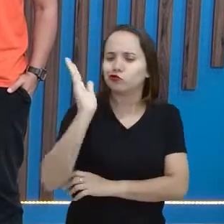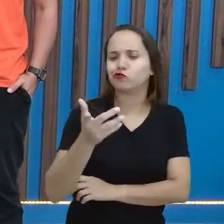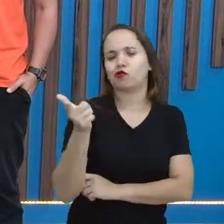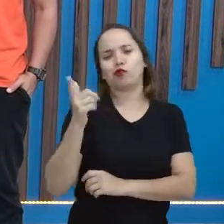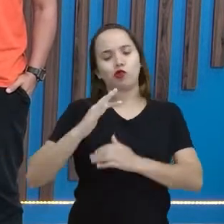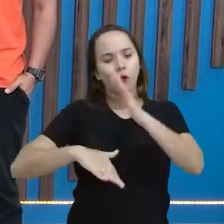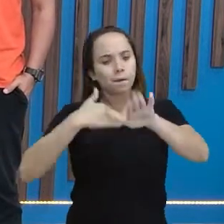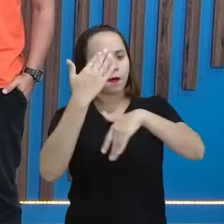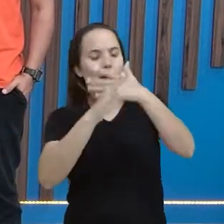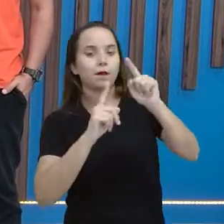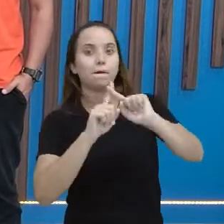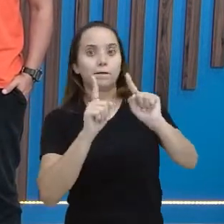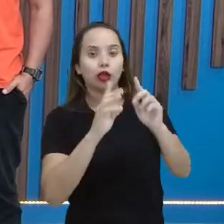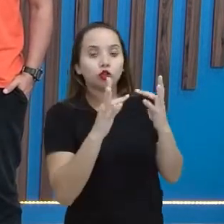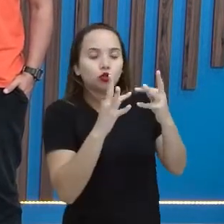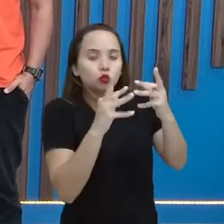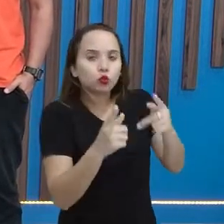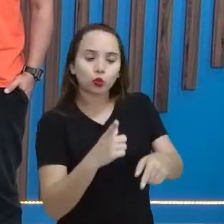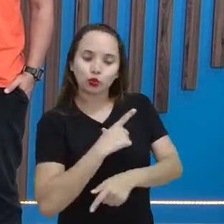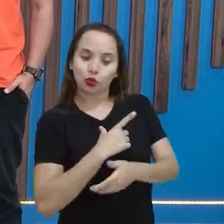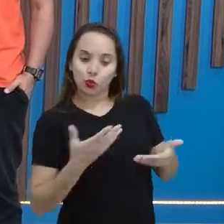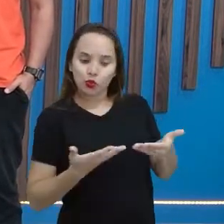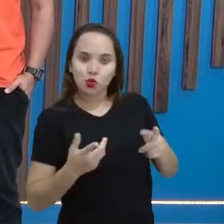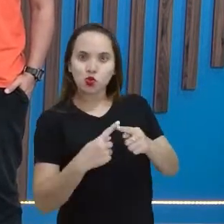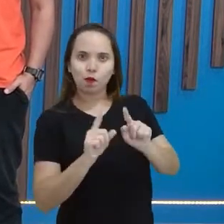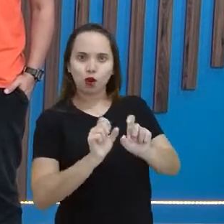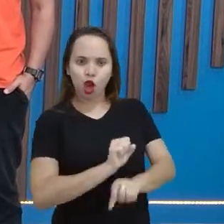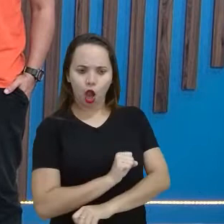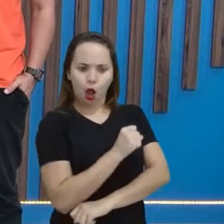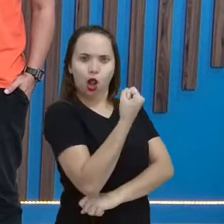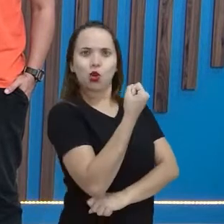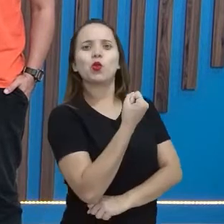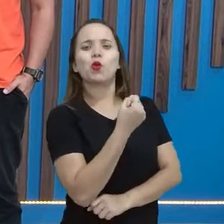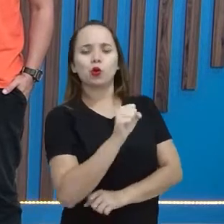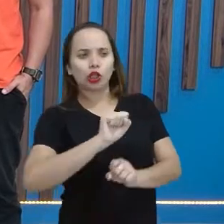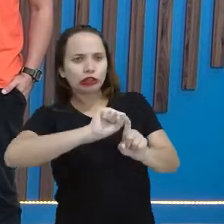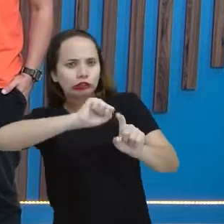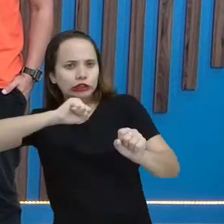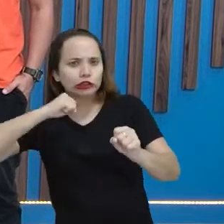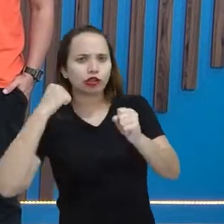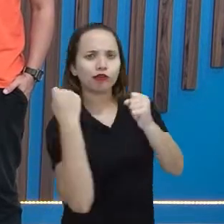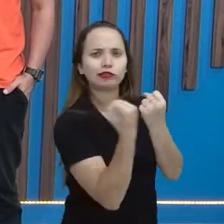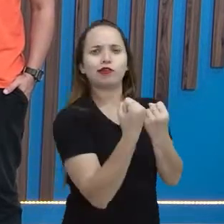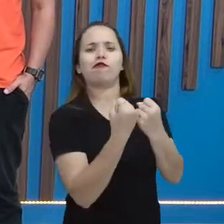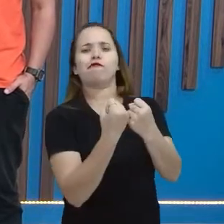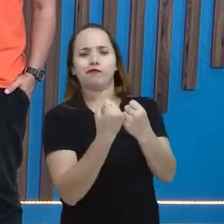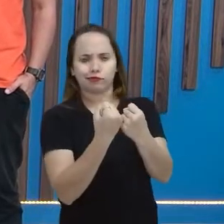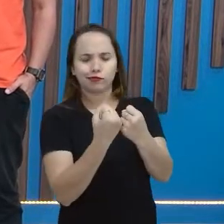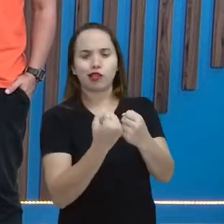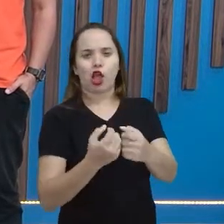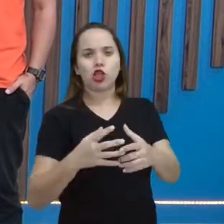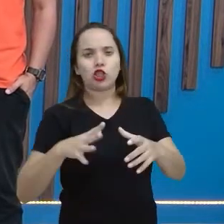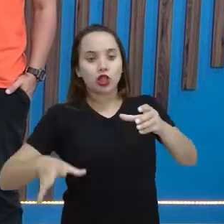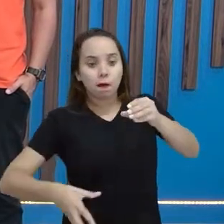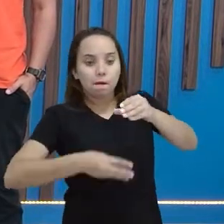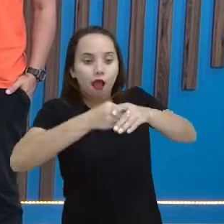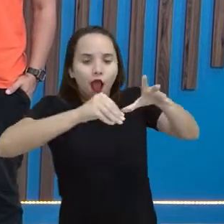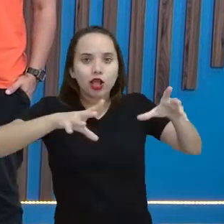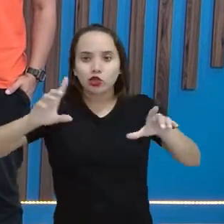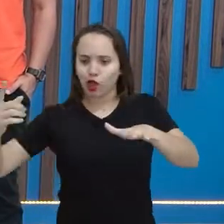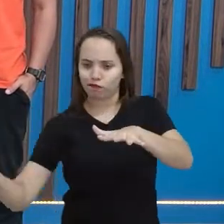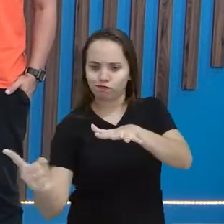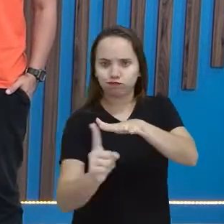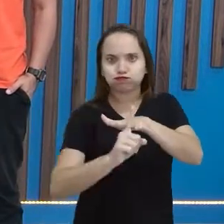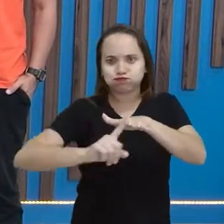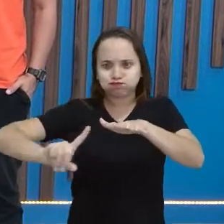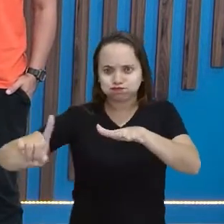da luta da sociedade civil de ter cada vez mais inclusão das pessoas. Tudo isso que a gente debate hoje foram as